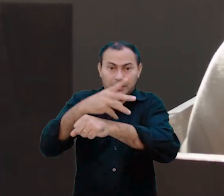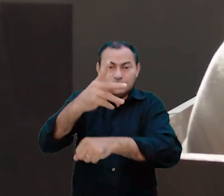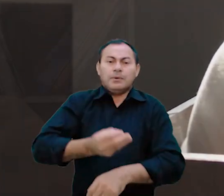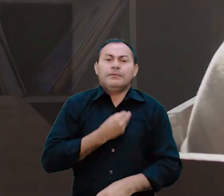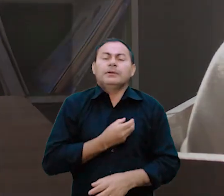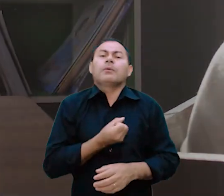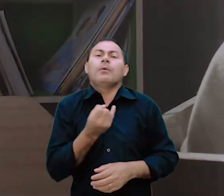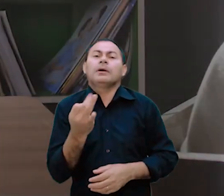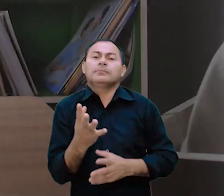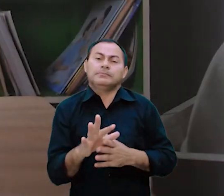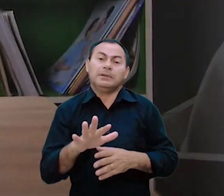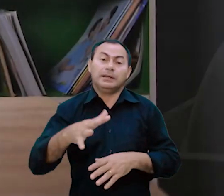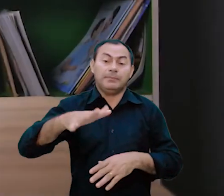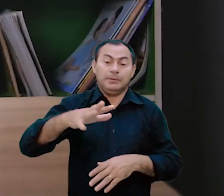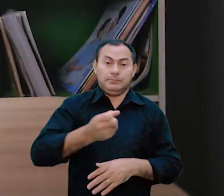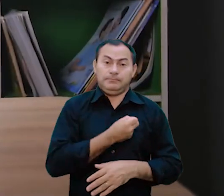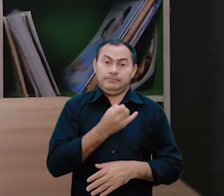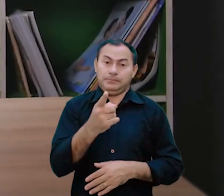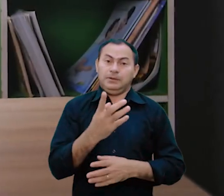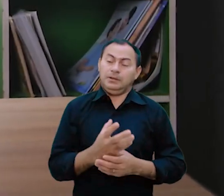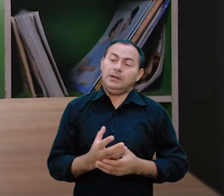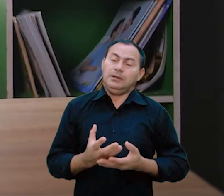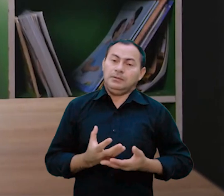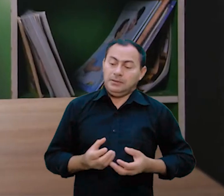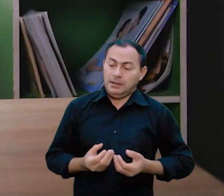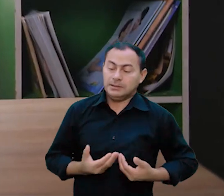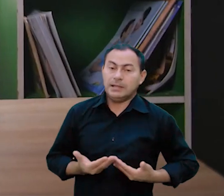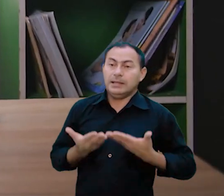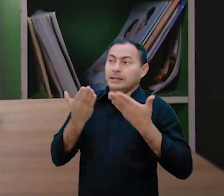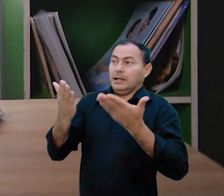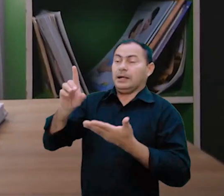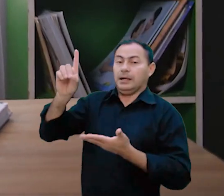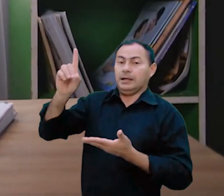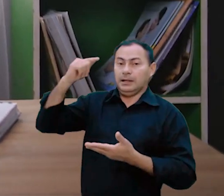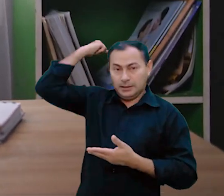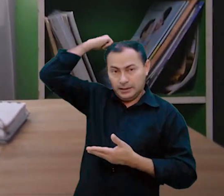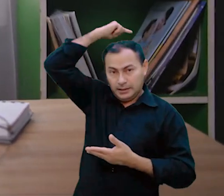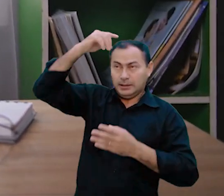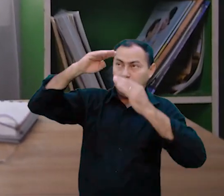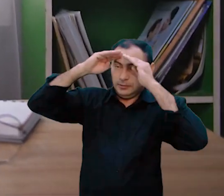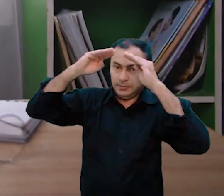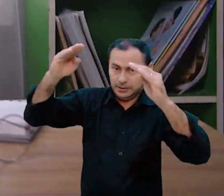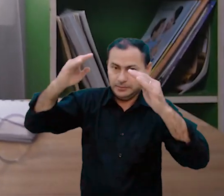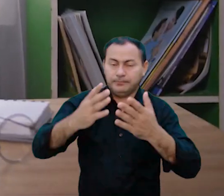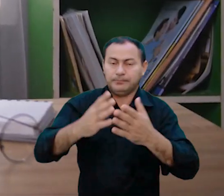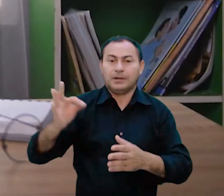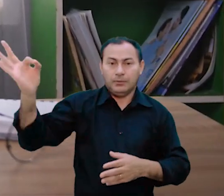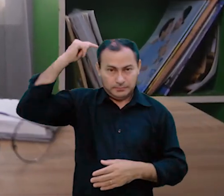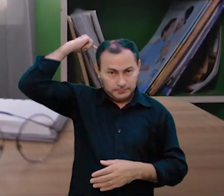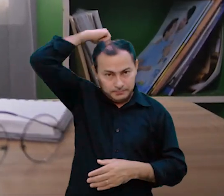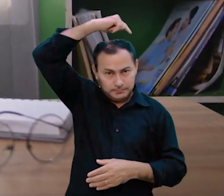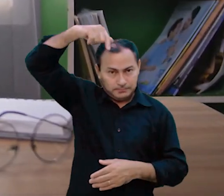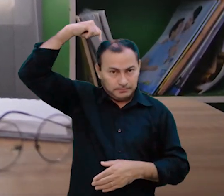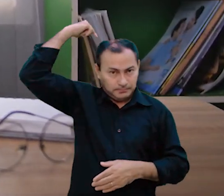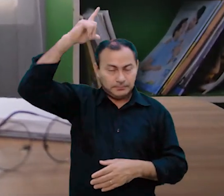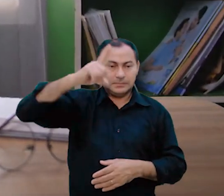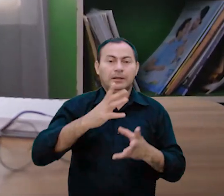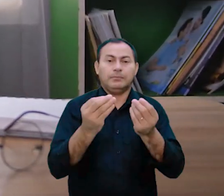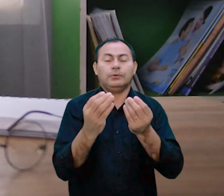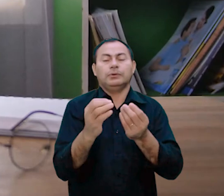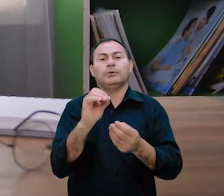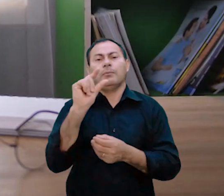controla a sua vida, hein? Bom, isso depende do quanto você se submete a ele e o obedece. O Espírito Santo